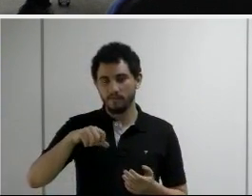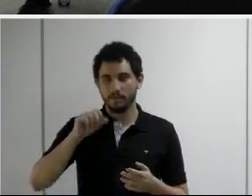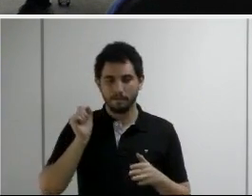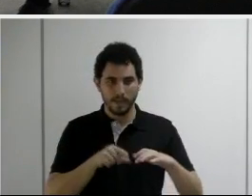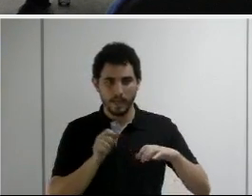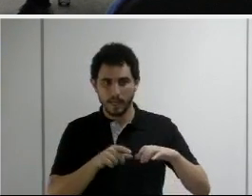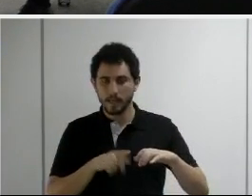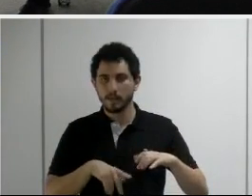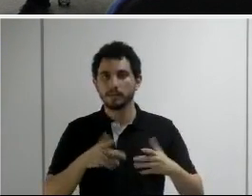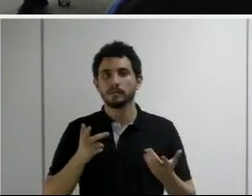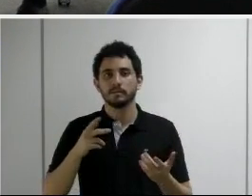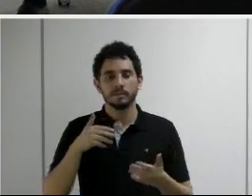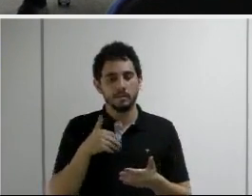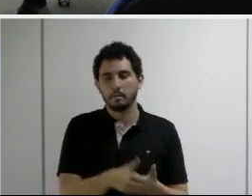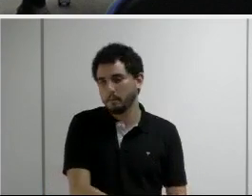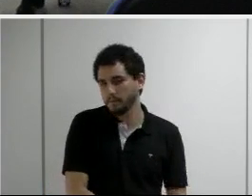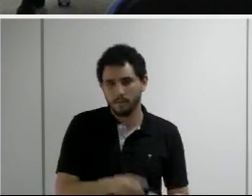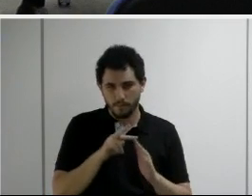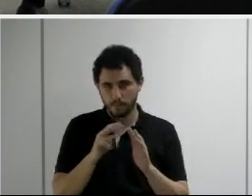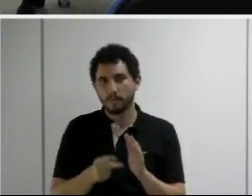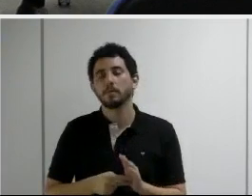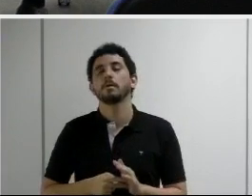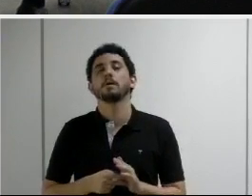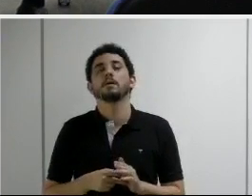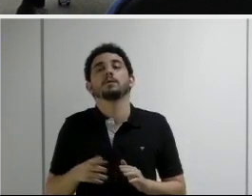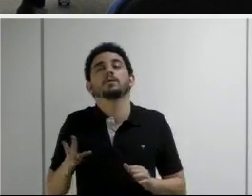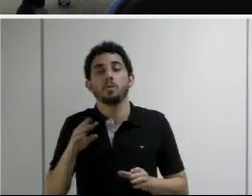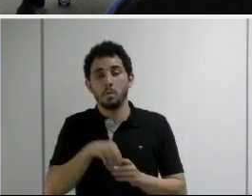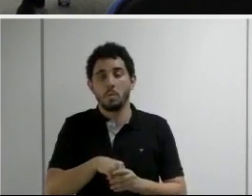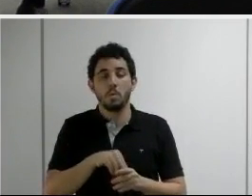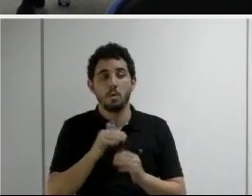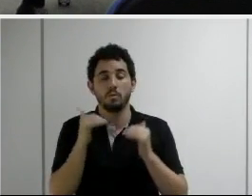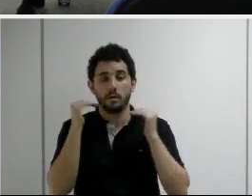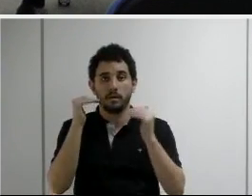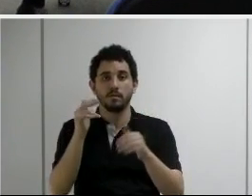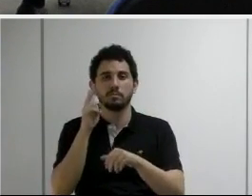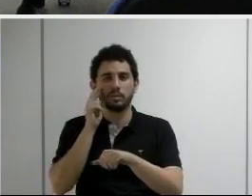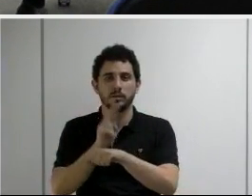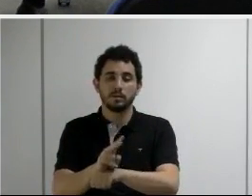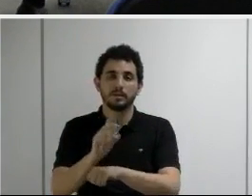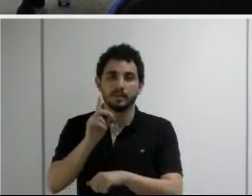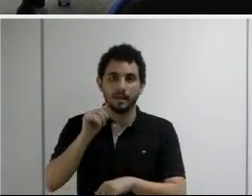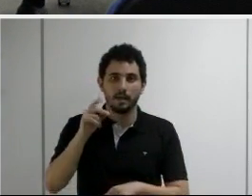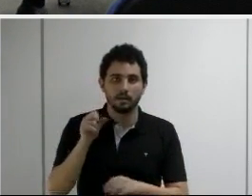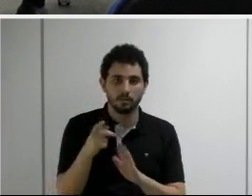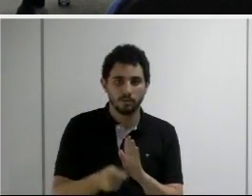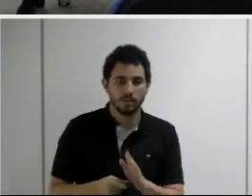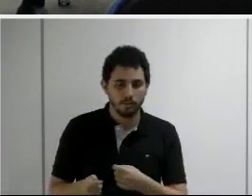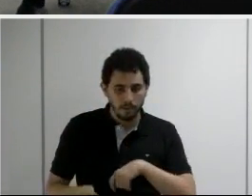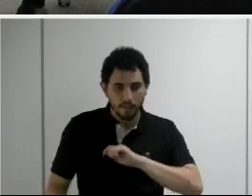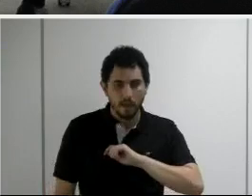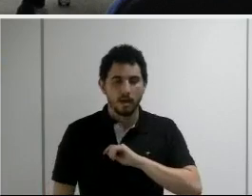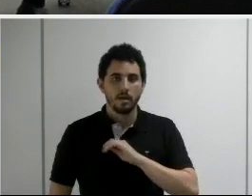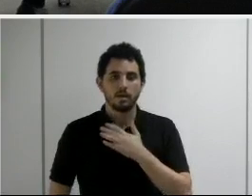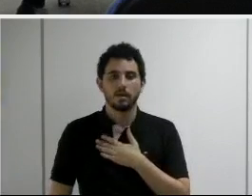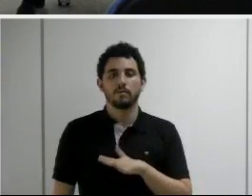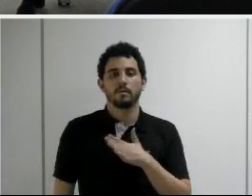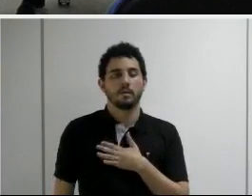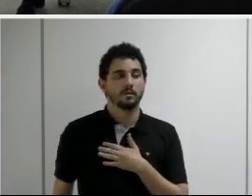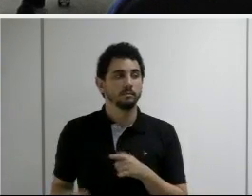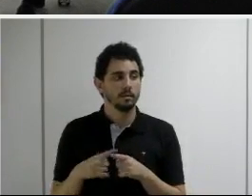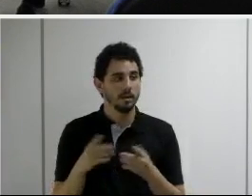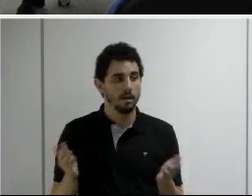da prorrogação, coloque como quiser, foi inserida a autoridade de proteção de dados de volta no projeto, que me dá uma certa tranquilidade, porque agora